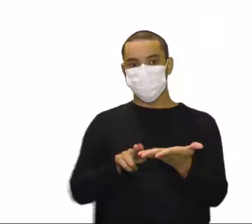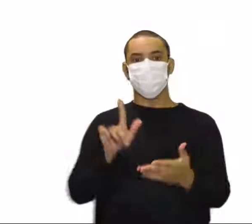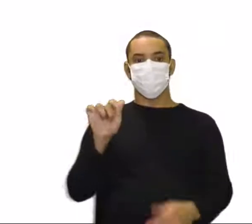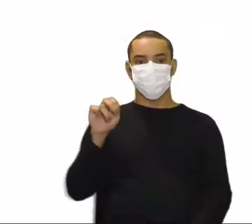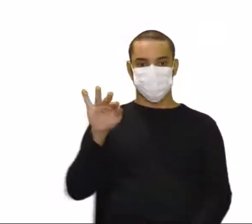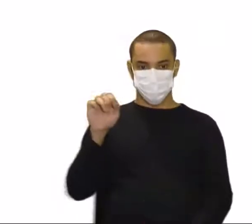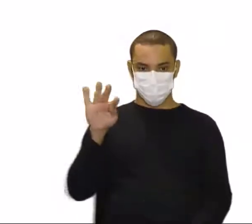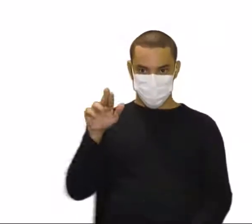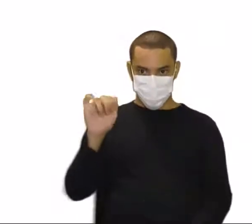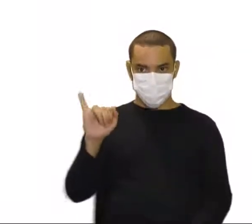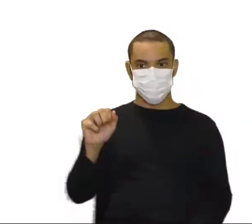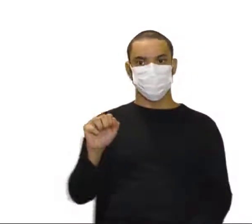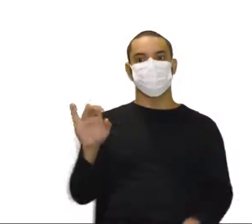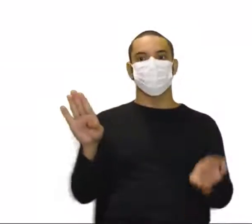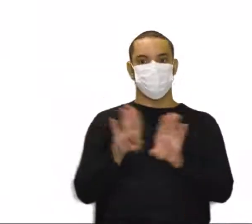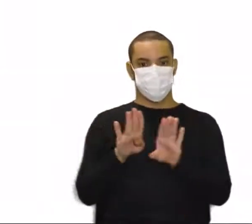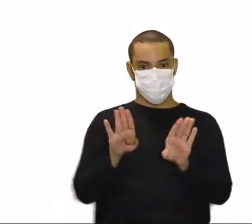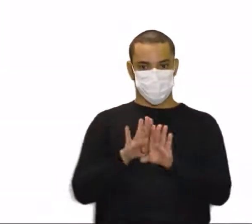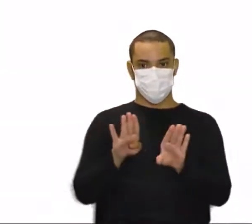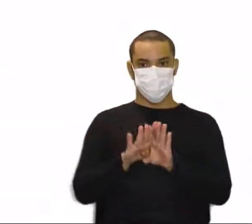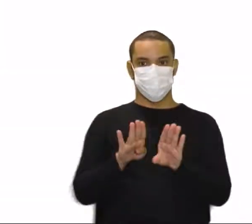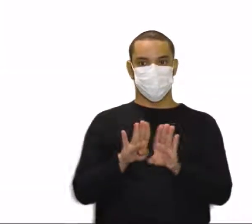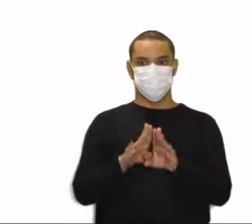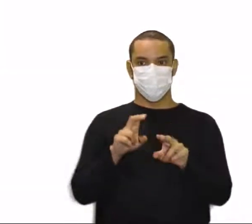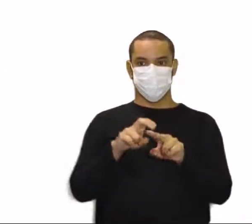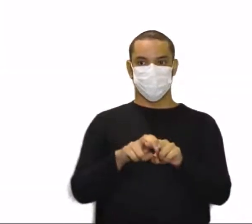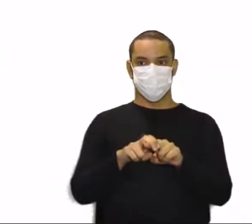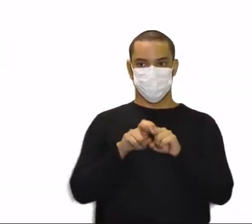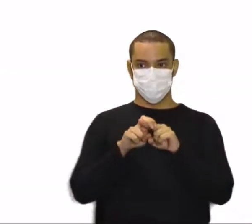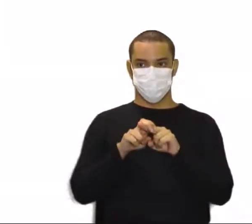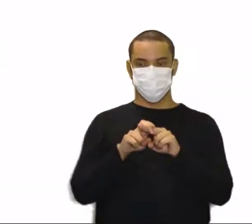longitudinais, né? O que ele falou. Pessoal, olha só, nesse caso,